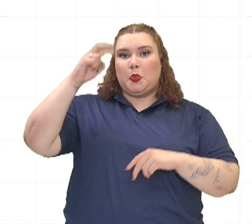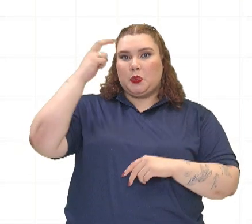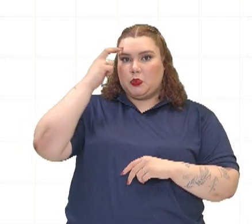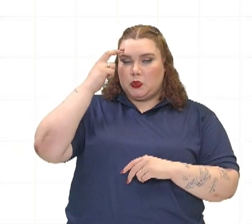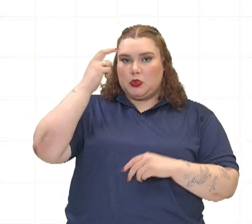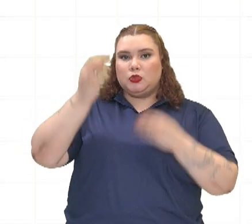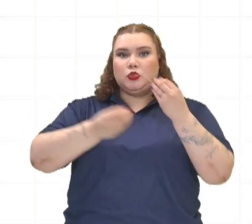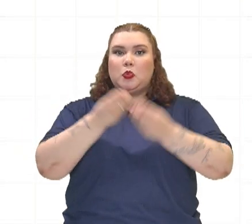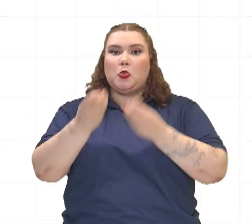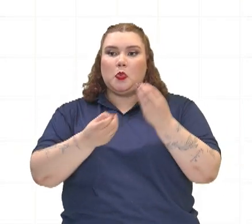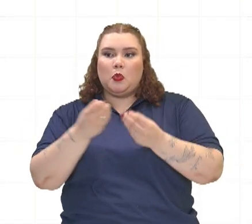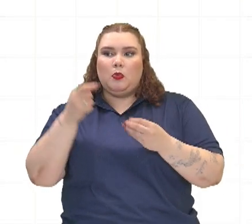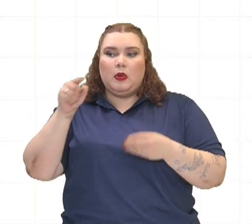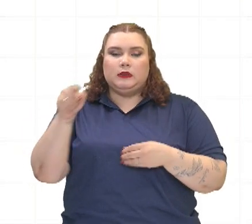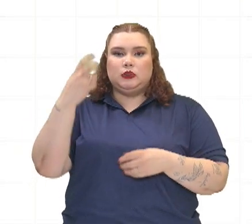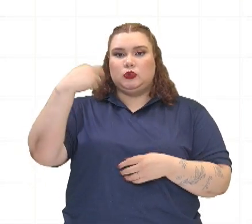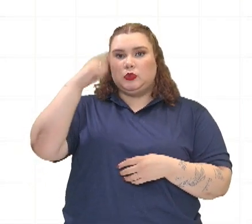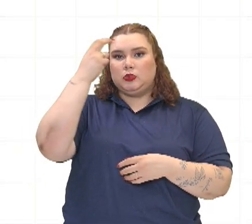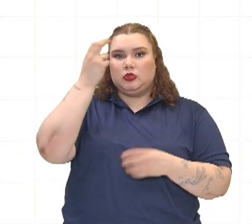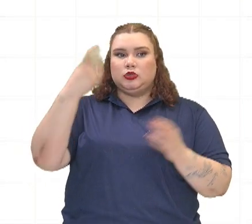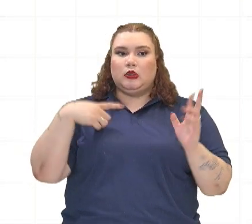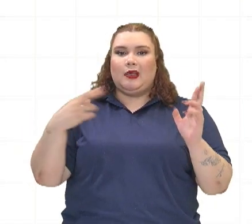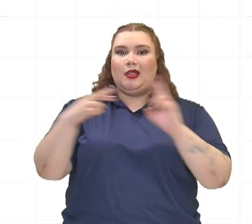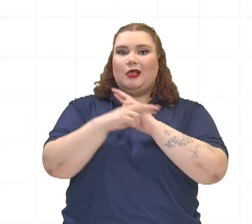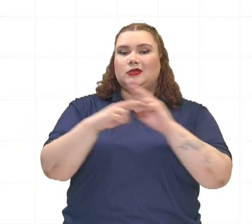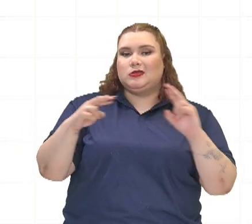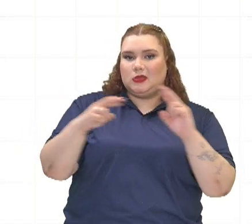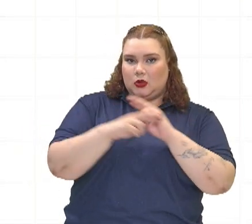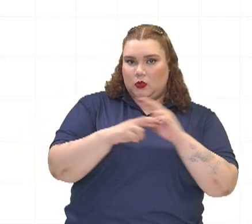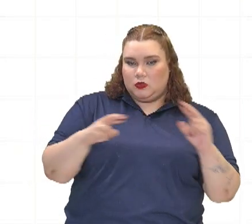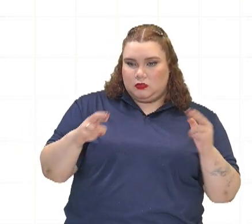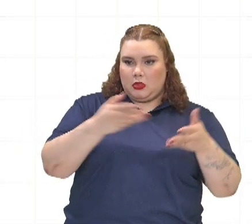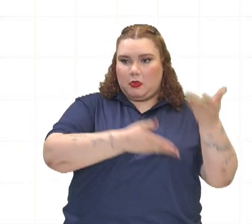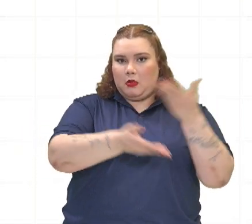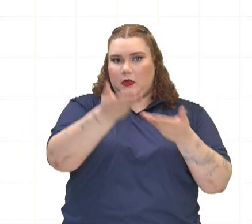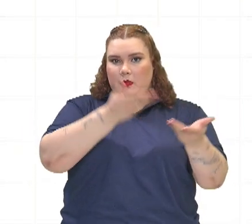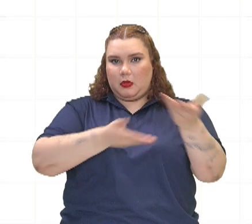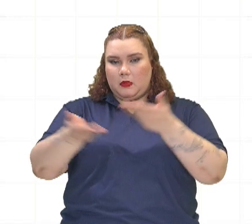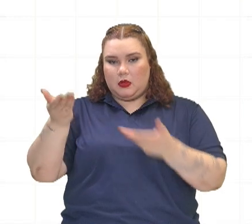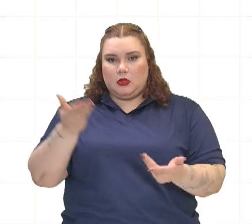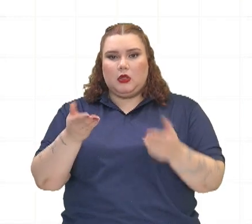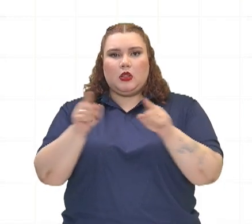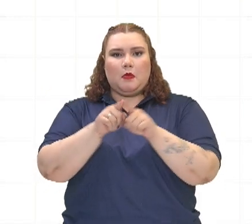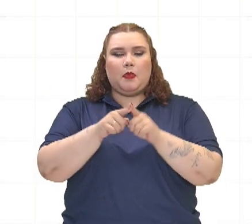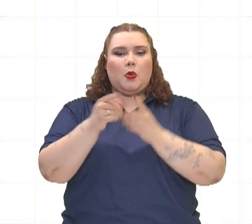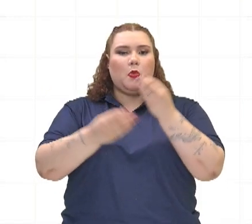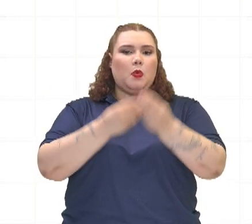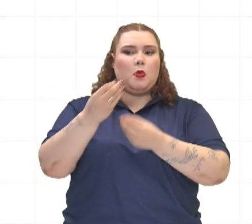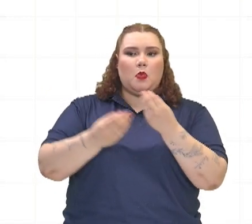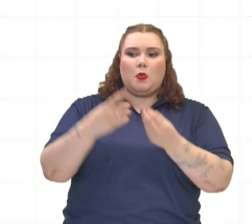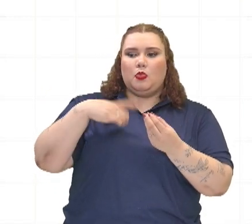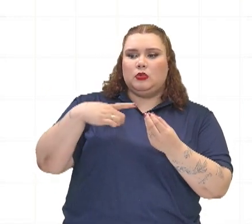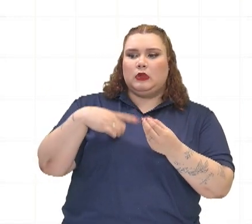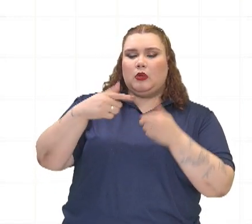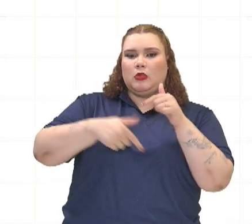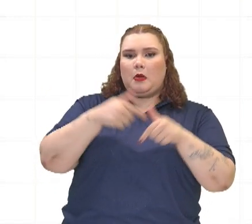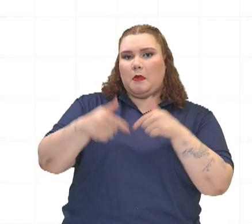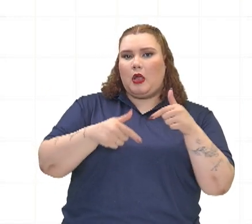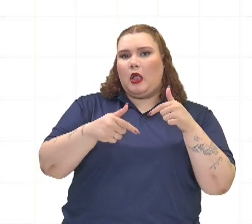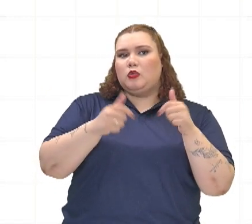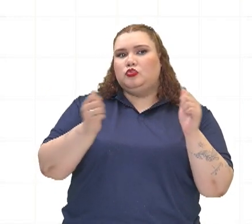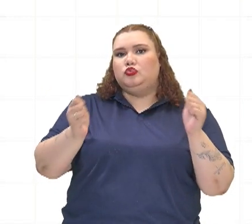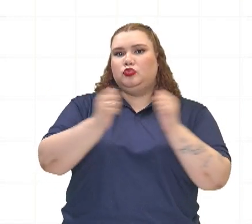elas lidavam. E como essas rotas comerciais afetavam,